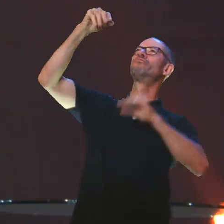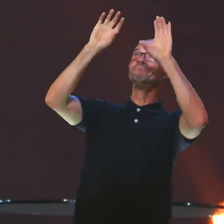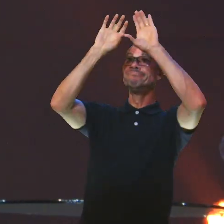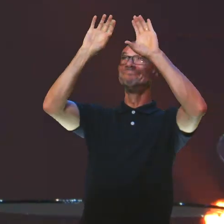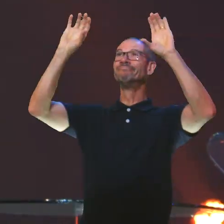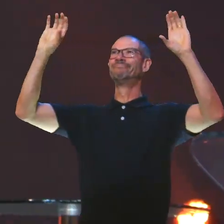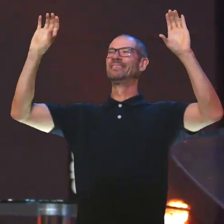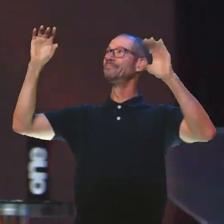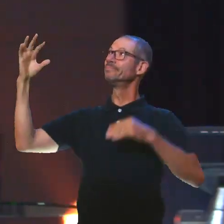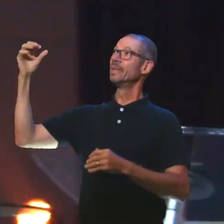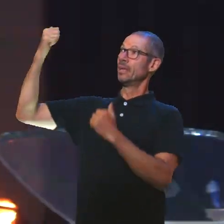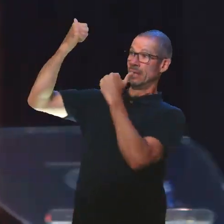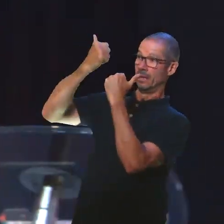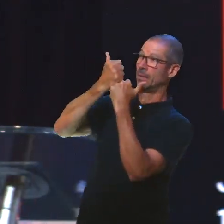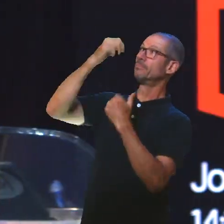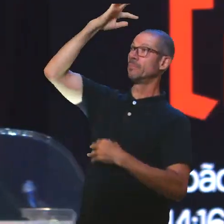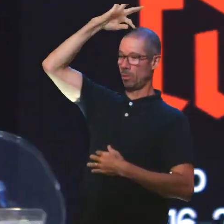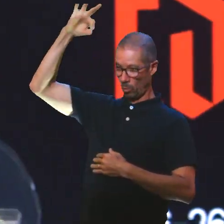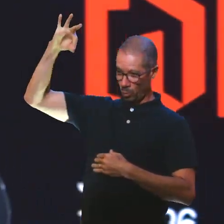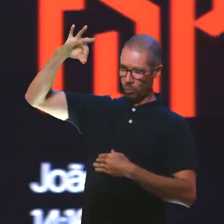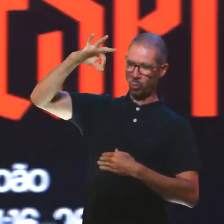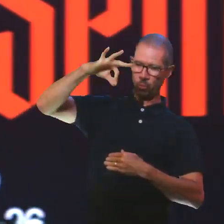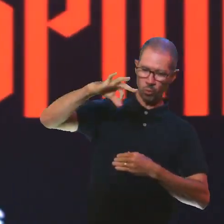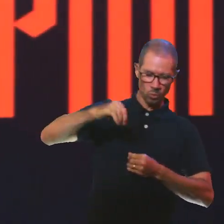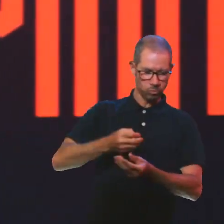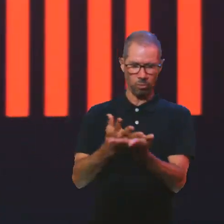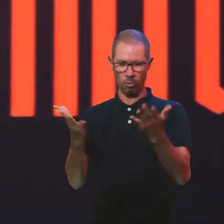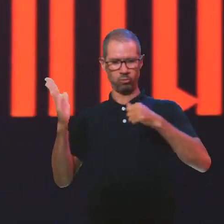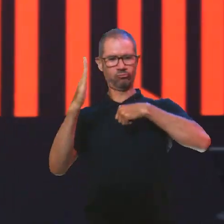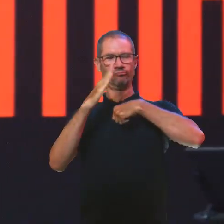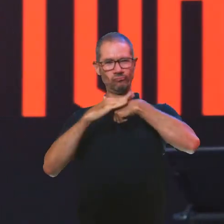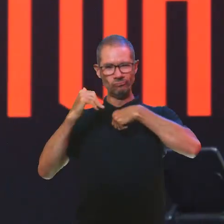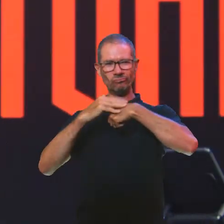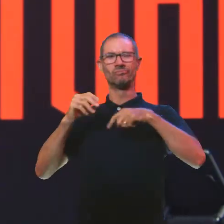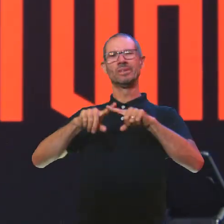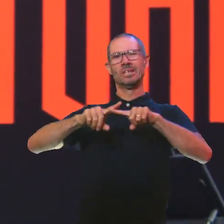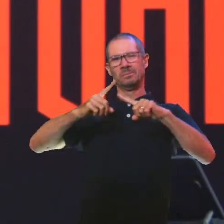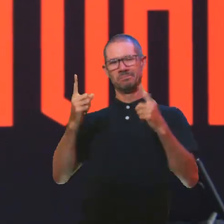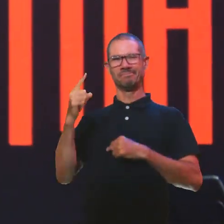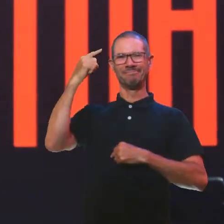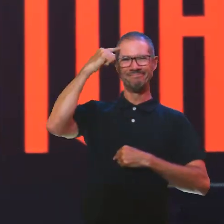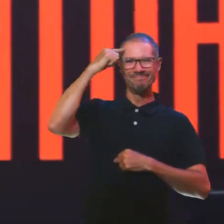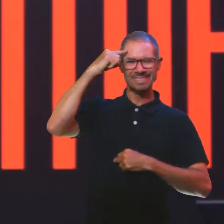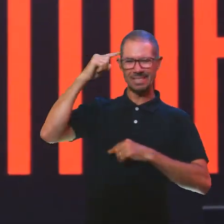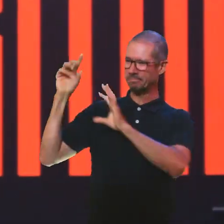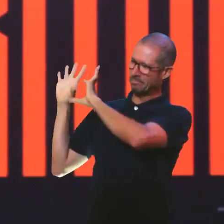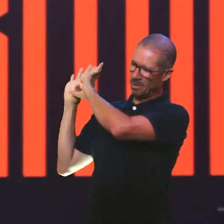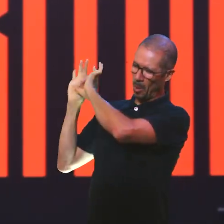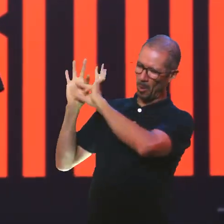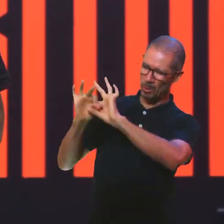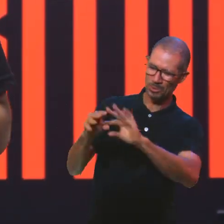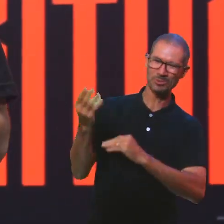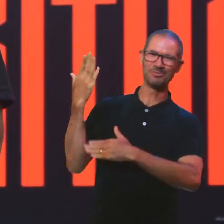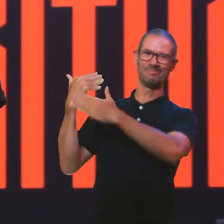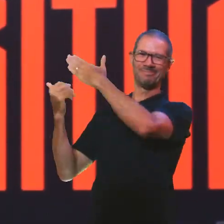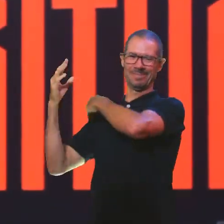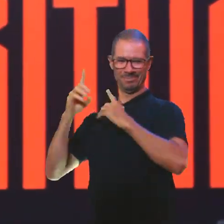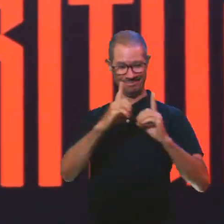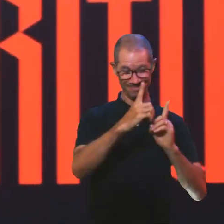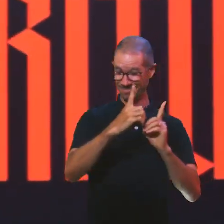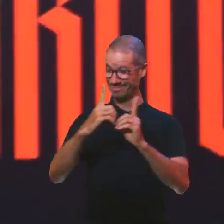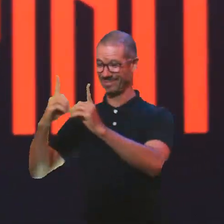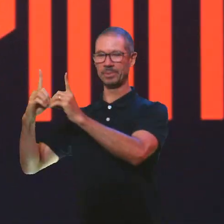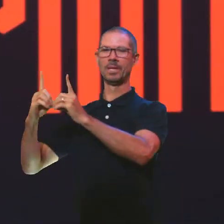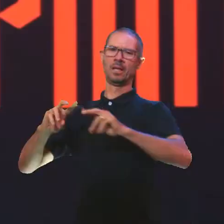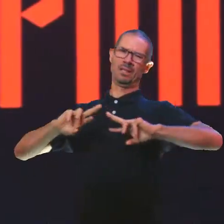céus para que o Espírito Santo de Deus pudesse descer, o Consolador, mas pensando no contexto da época, na realidade dos discípulos,